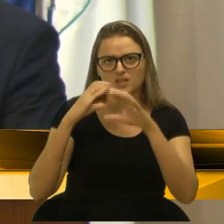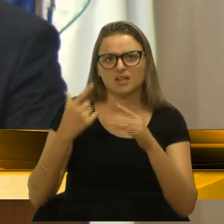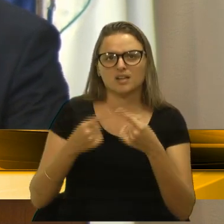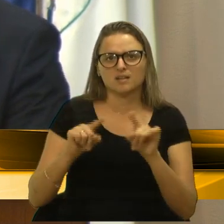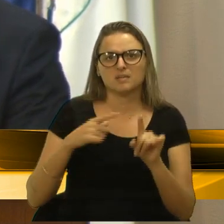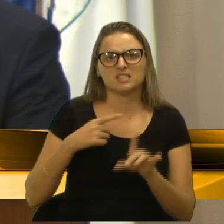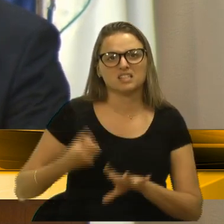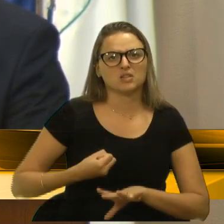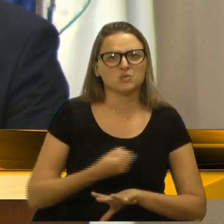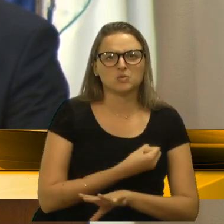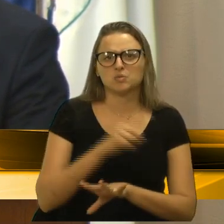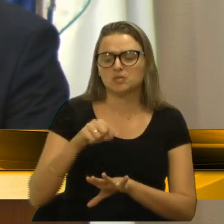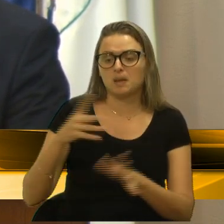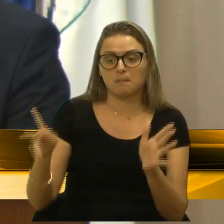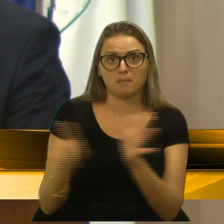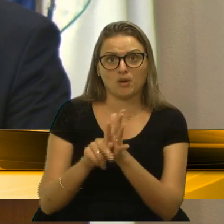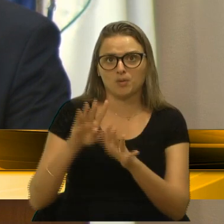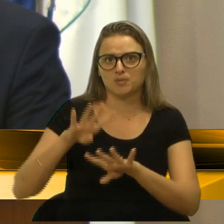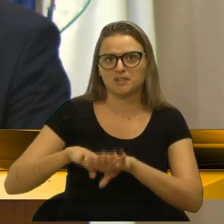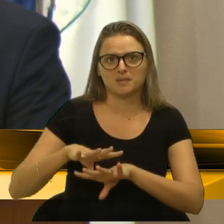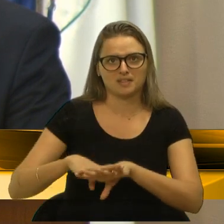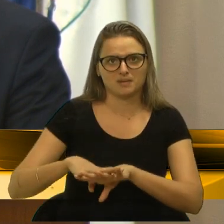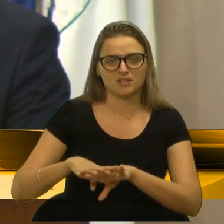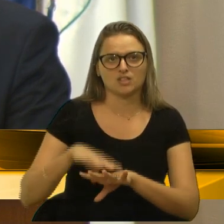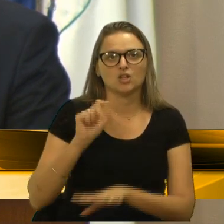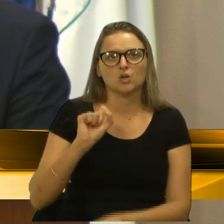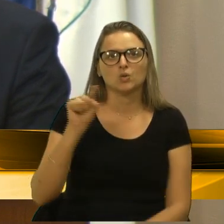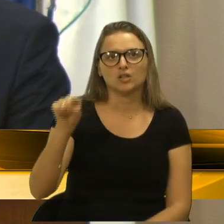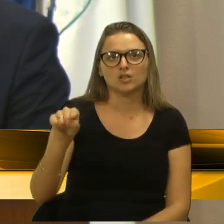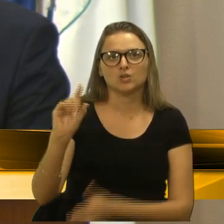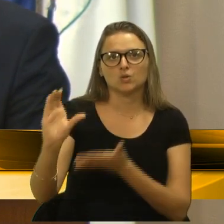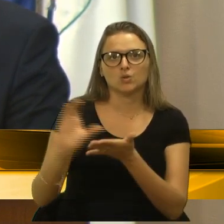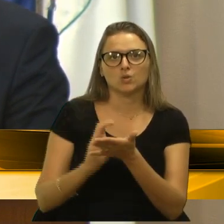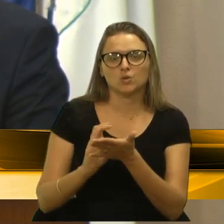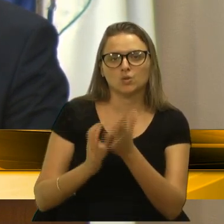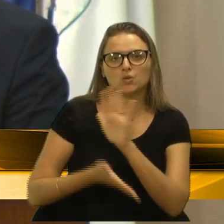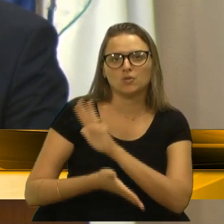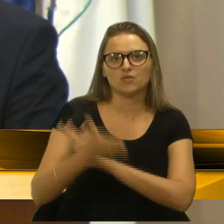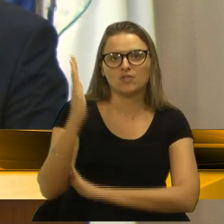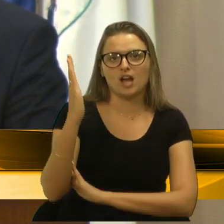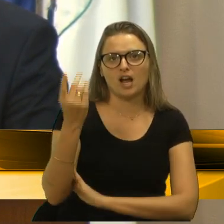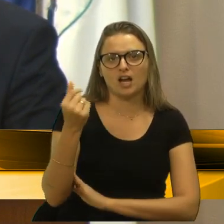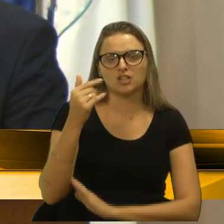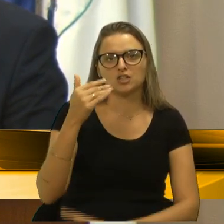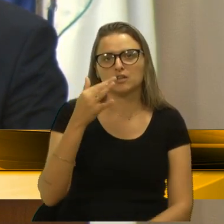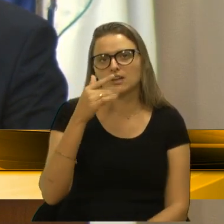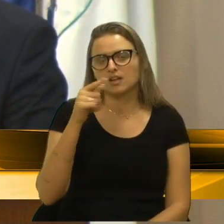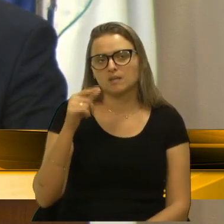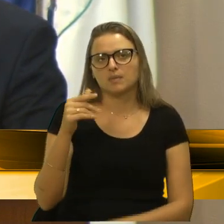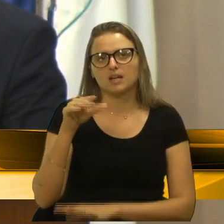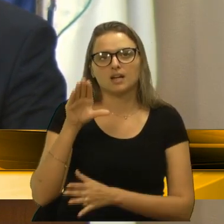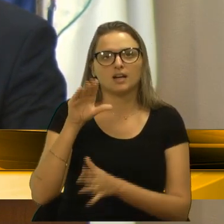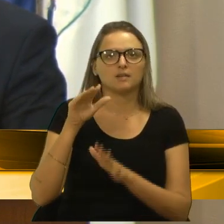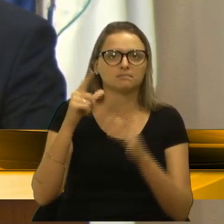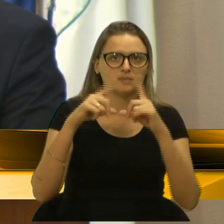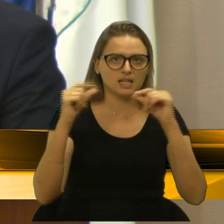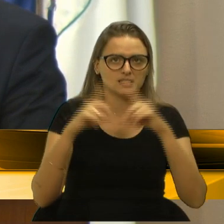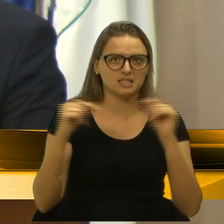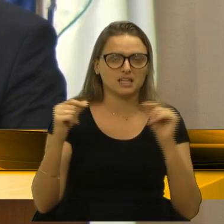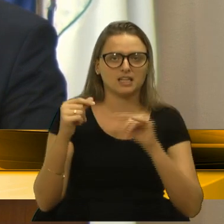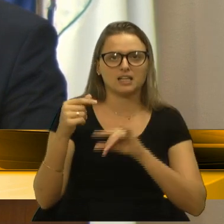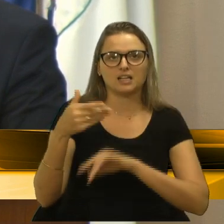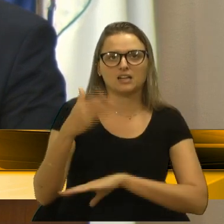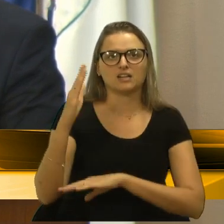bem matemáticos. Por exemplo, o que o senhor recebeu de diárias para viajar para Fortaleza, São Paulo, Brasília,